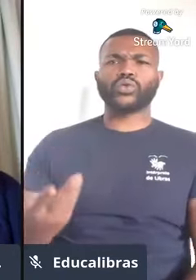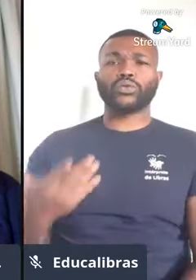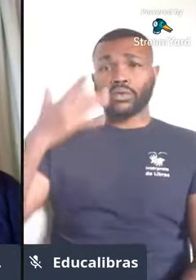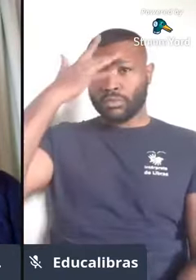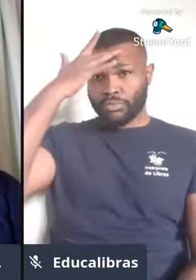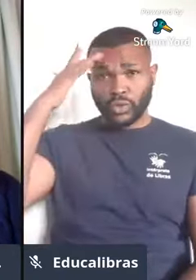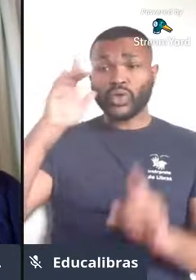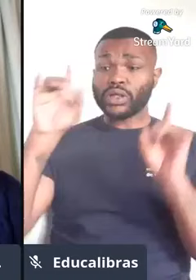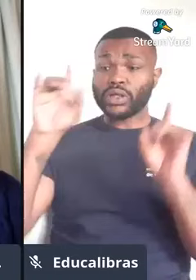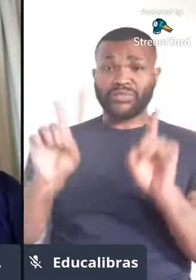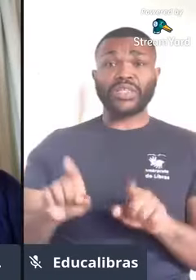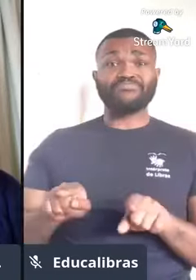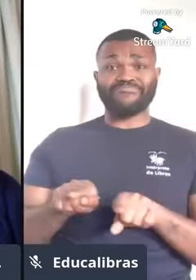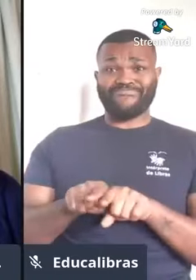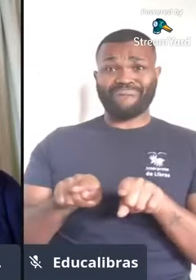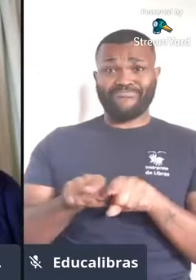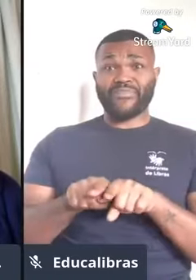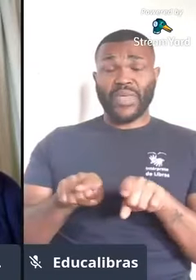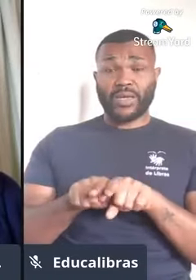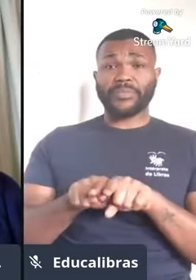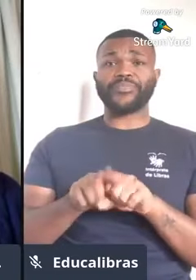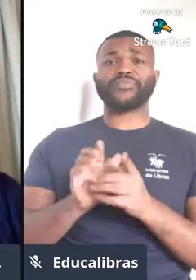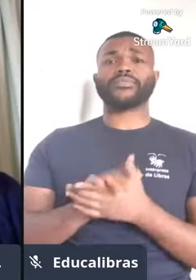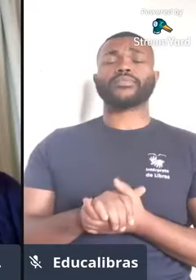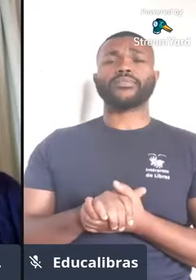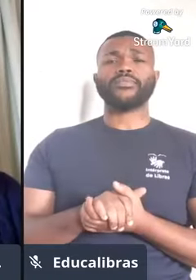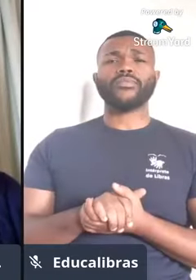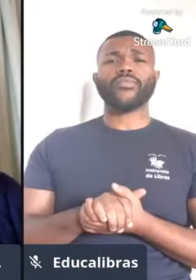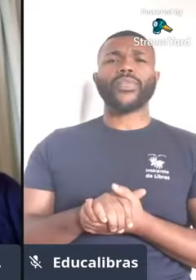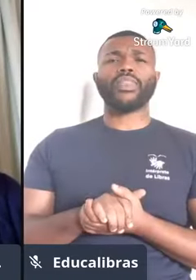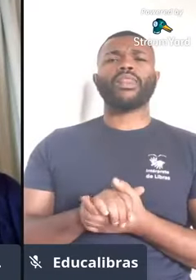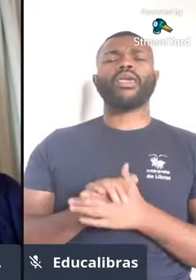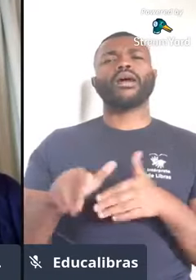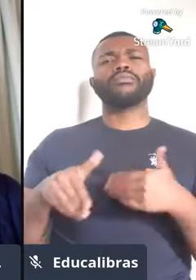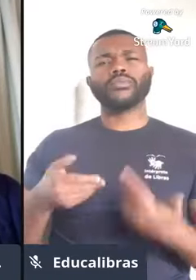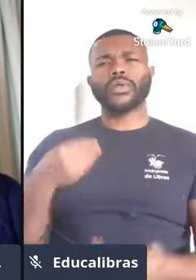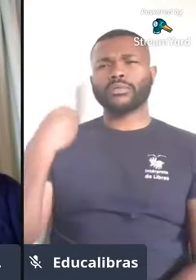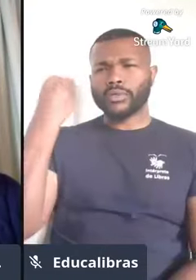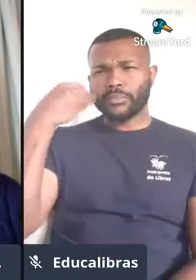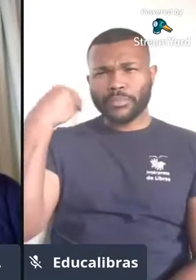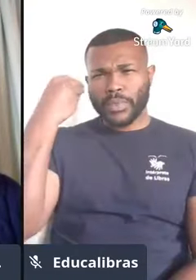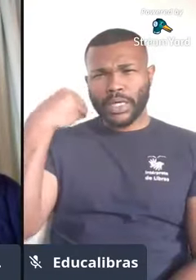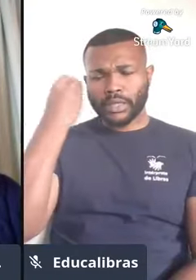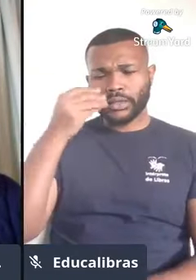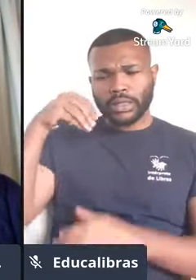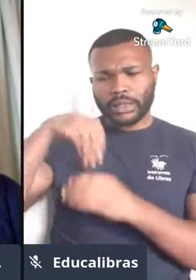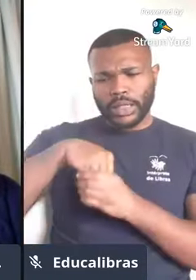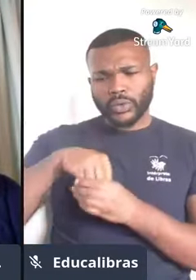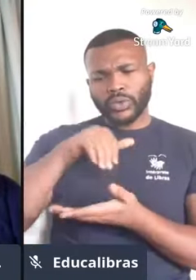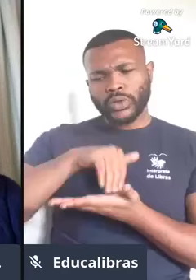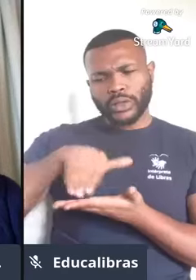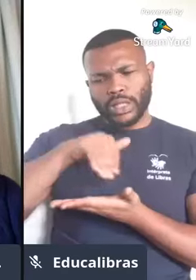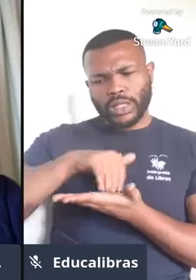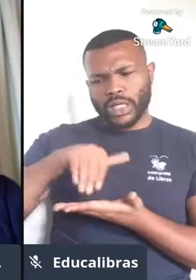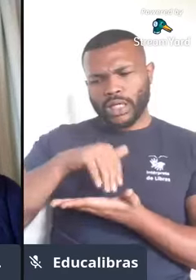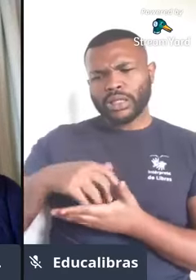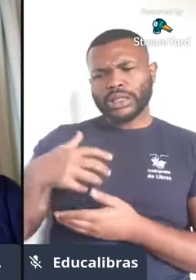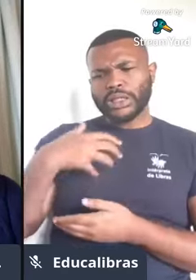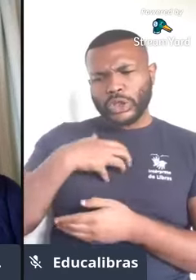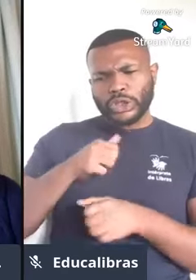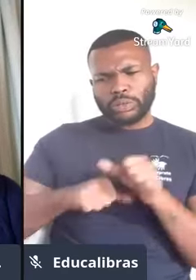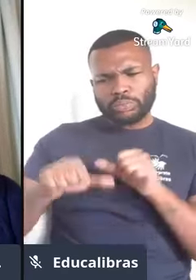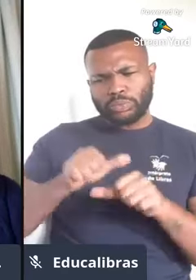também. Então, a partir da experiência interna e dessa experiência transformadora interna, o